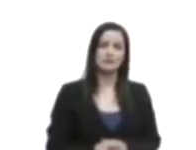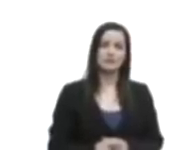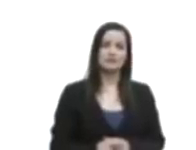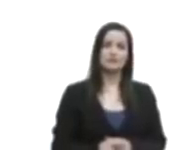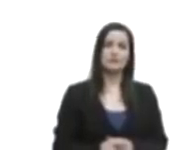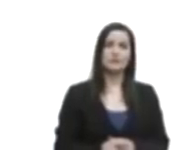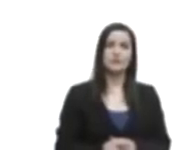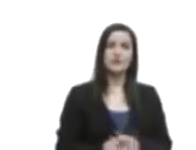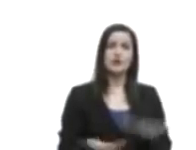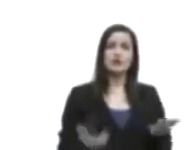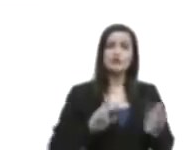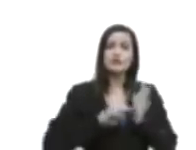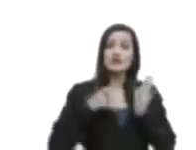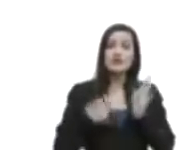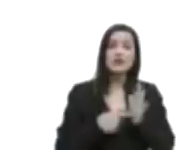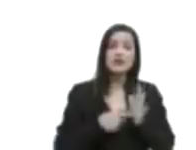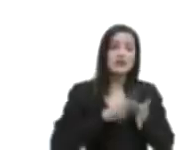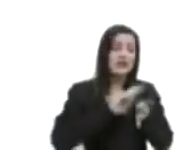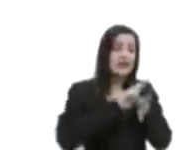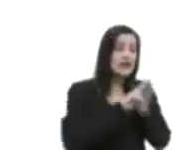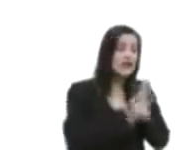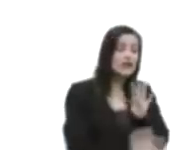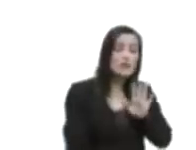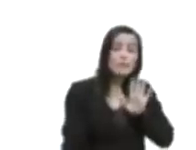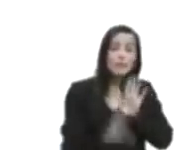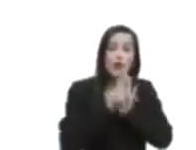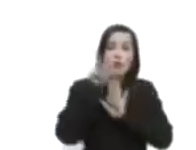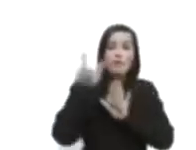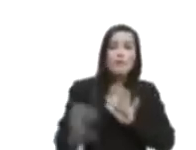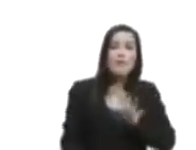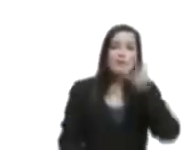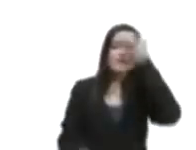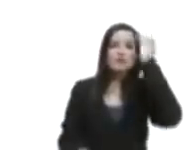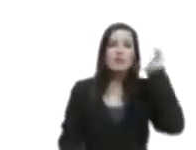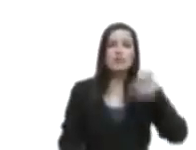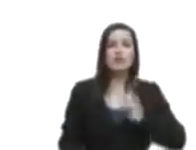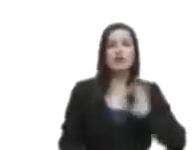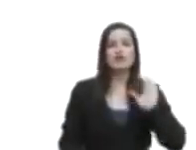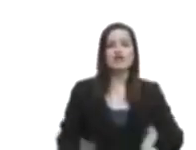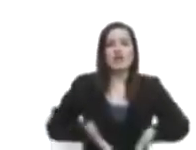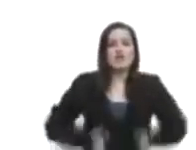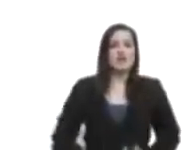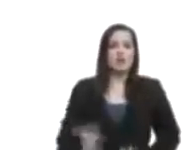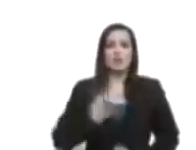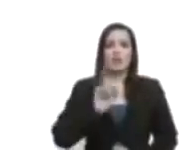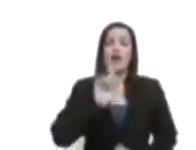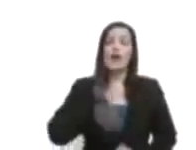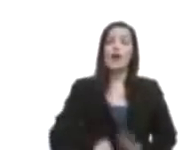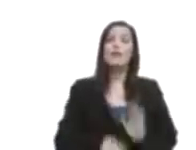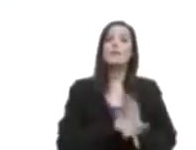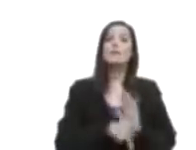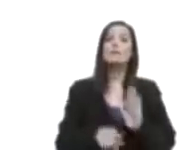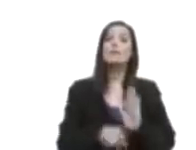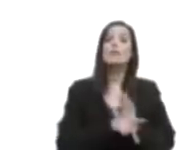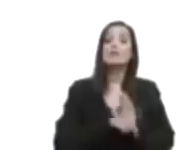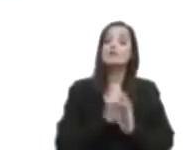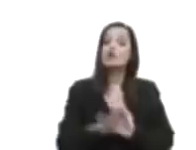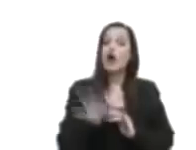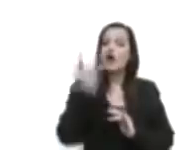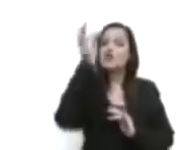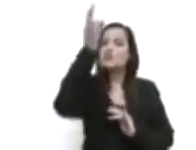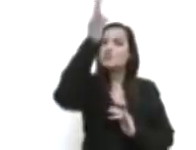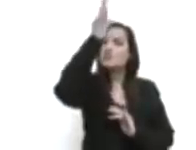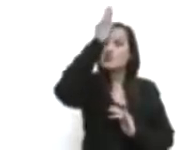Não são características naturais, são características espirituais. Só o